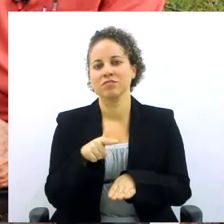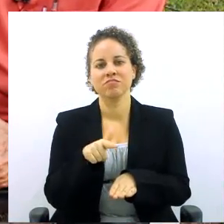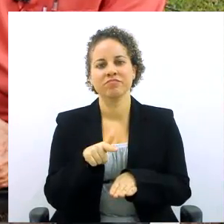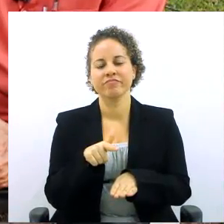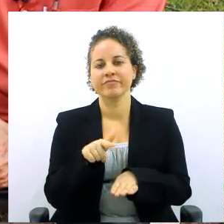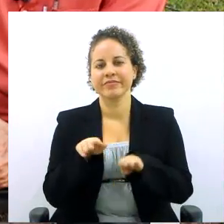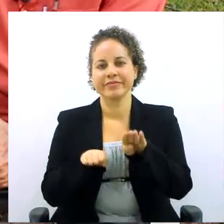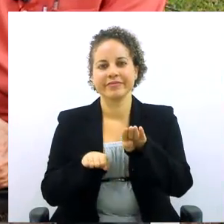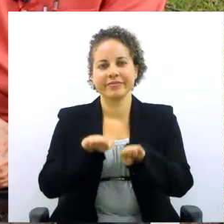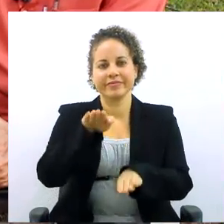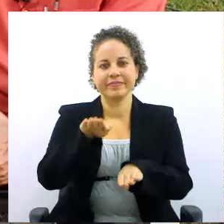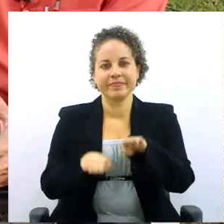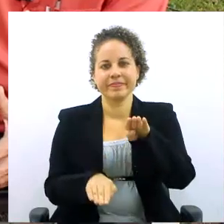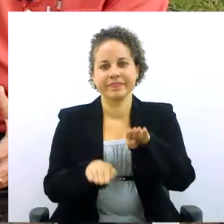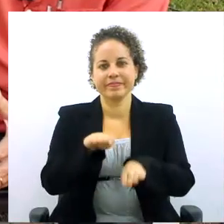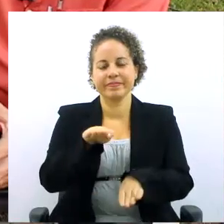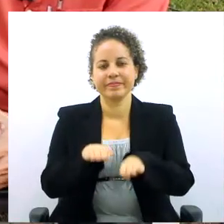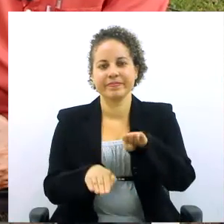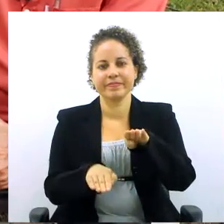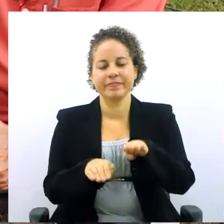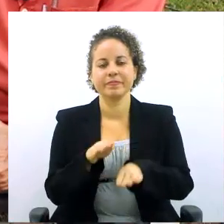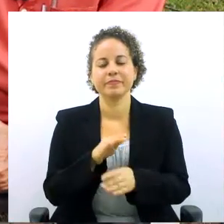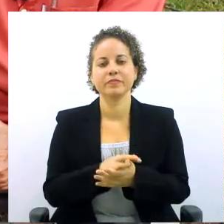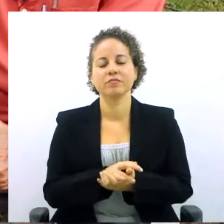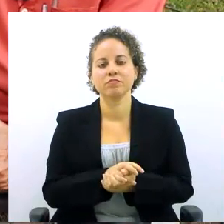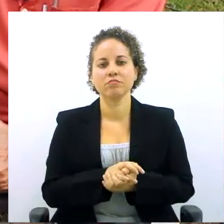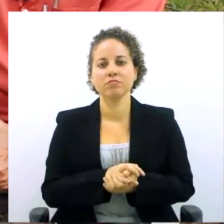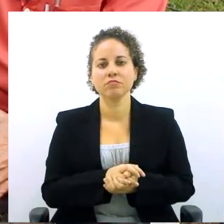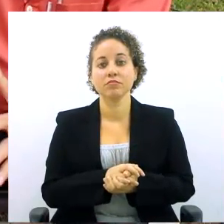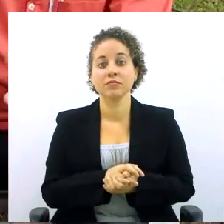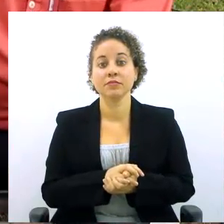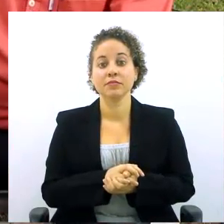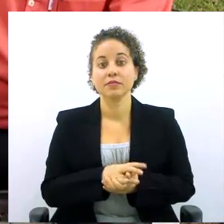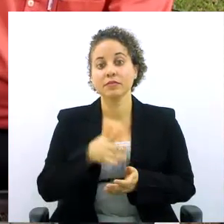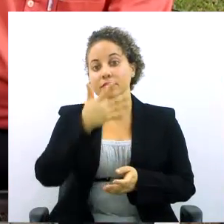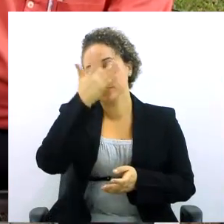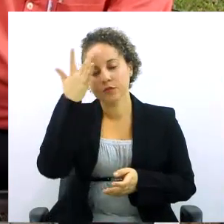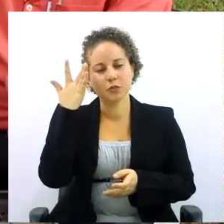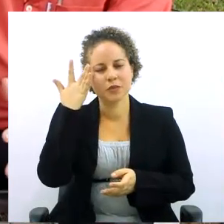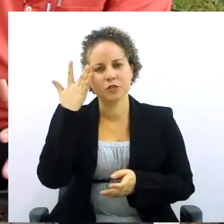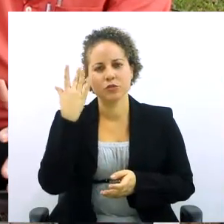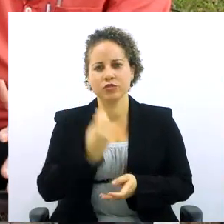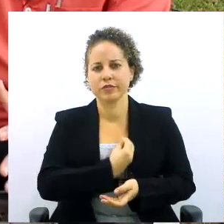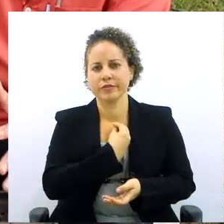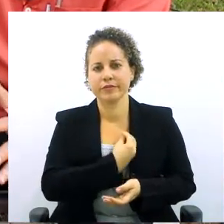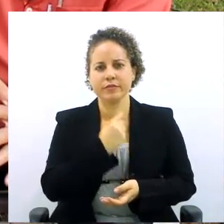Né? Então, as pessoas não têm padrões mínimos,